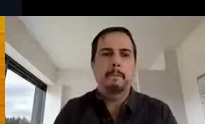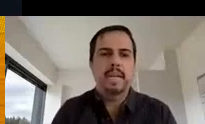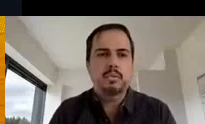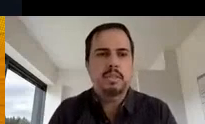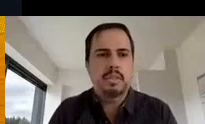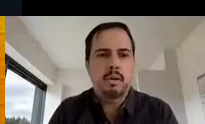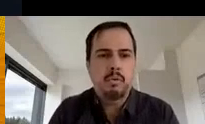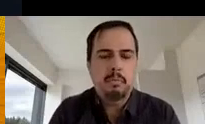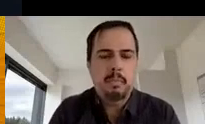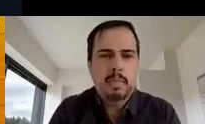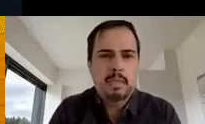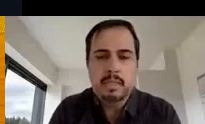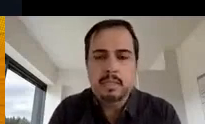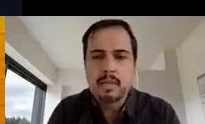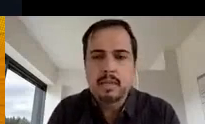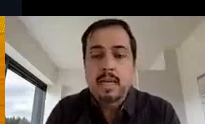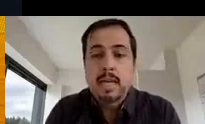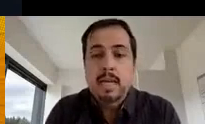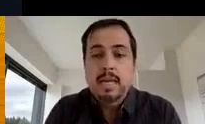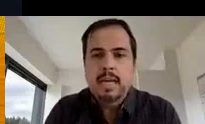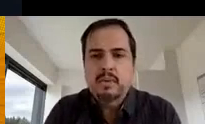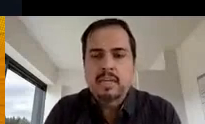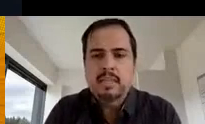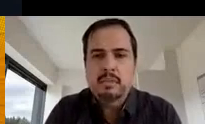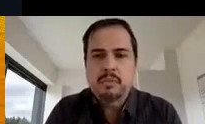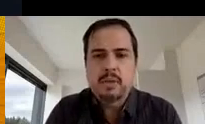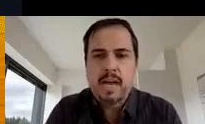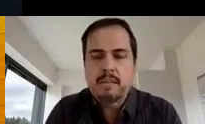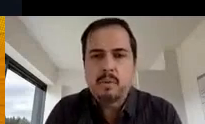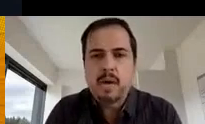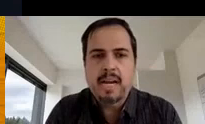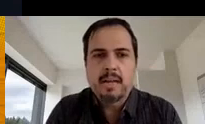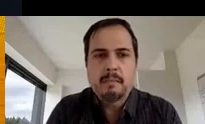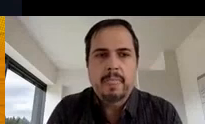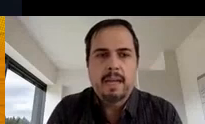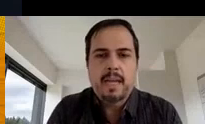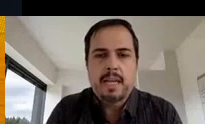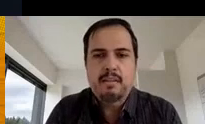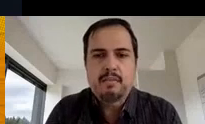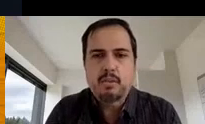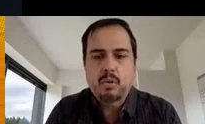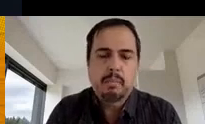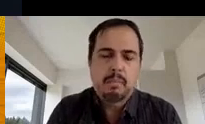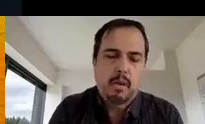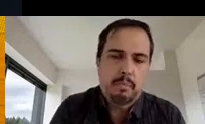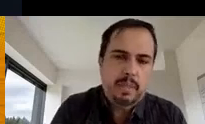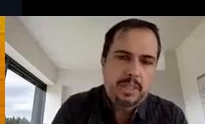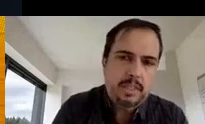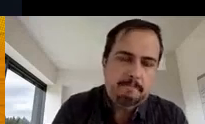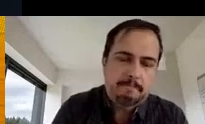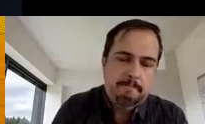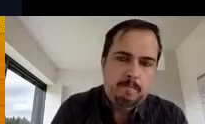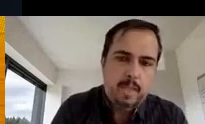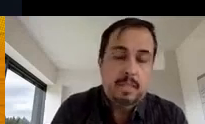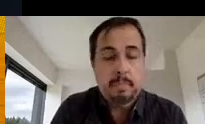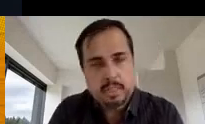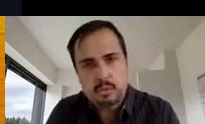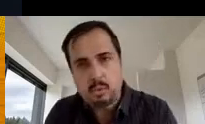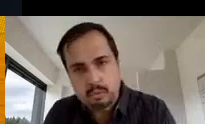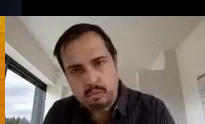eliminada do processo. Essa pessoa é prejudicial completamente. E aí a diferença de frear e empurrar, né? Aquela velha história, melhor